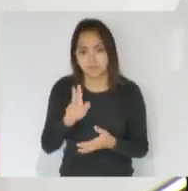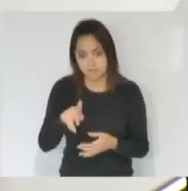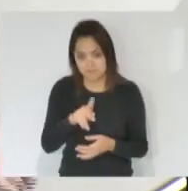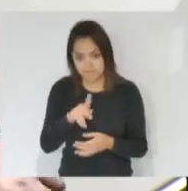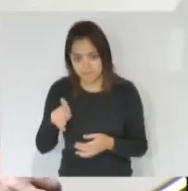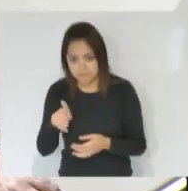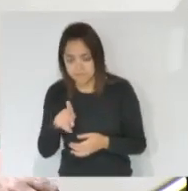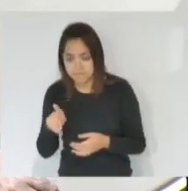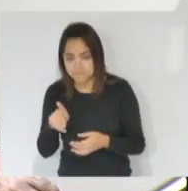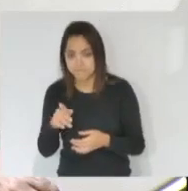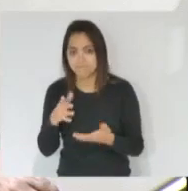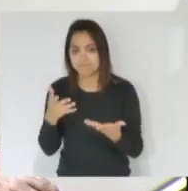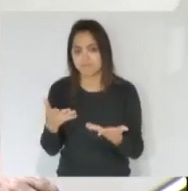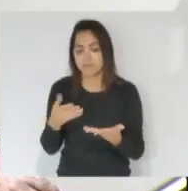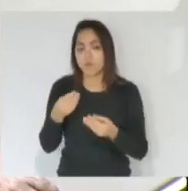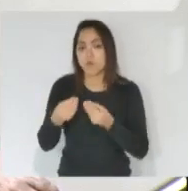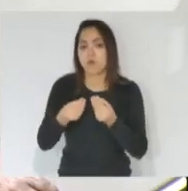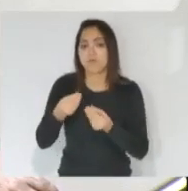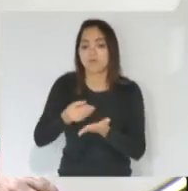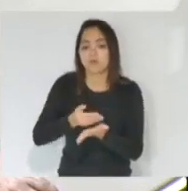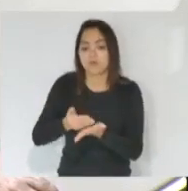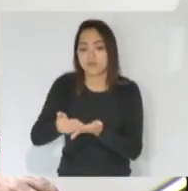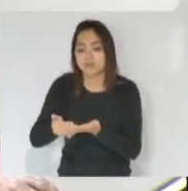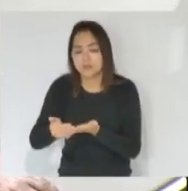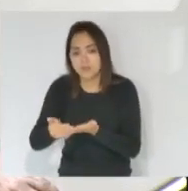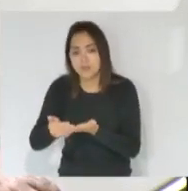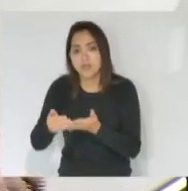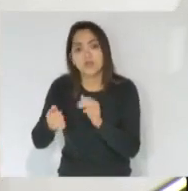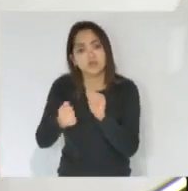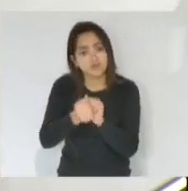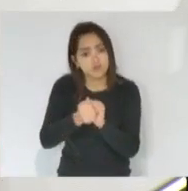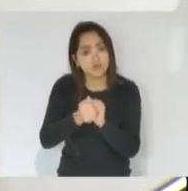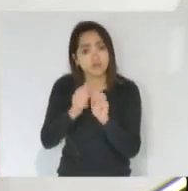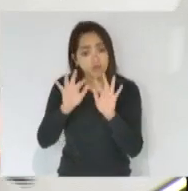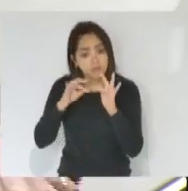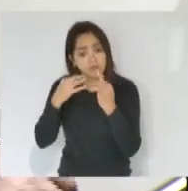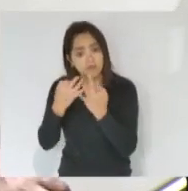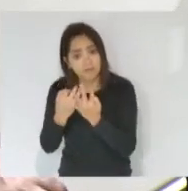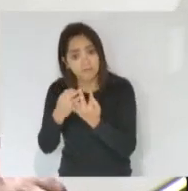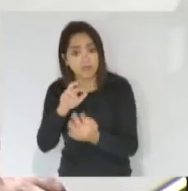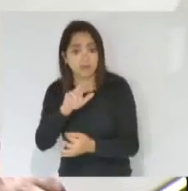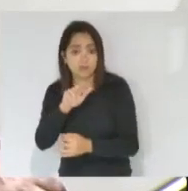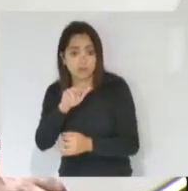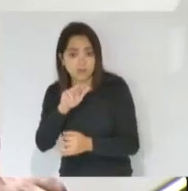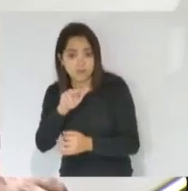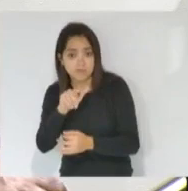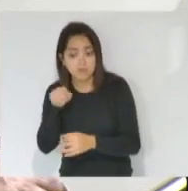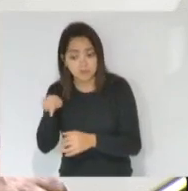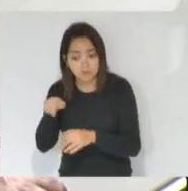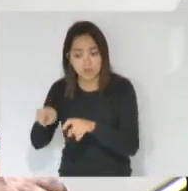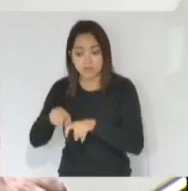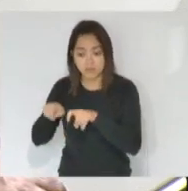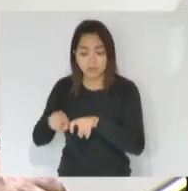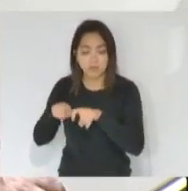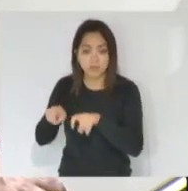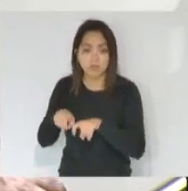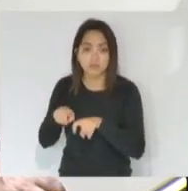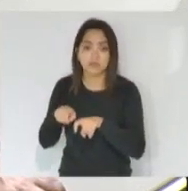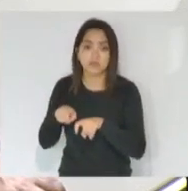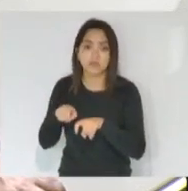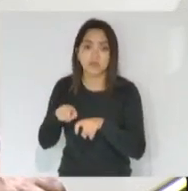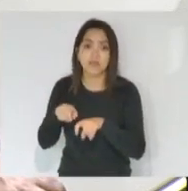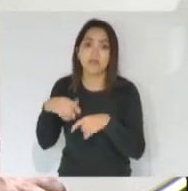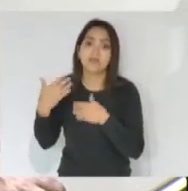padre Pedro Baldiceira, comecei junto com meus pais, com meus irmãos, na agricultura, e agora